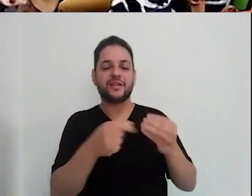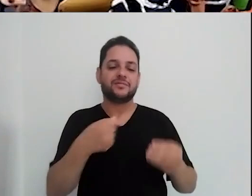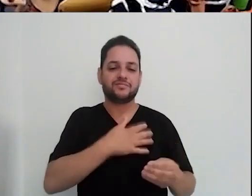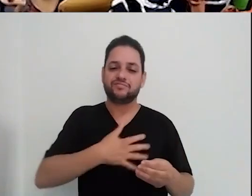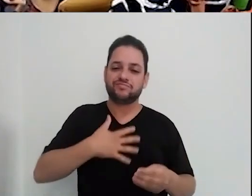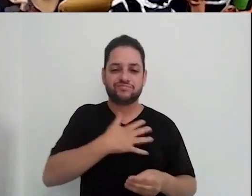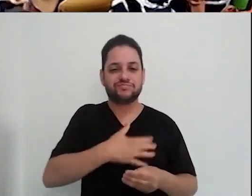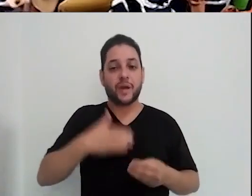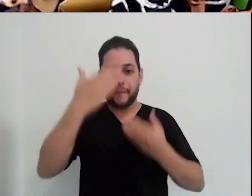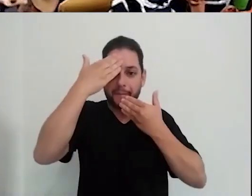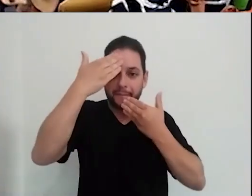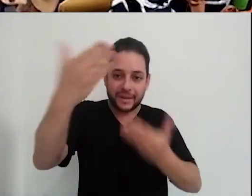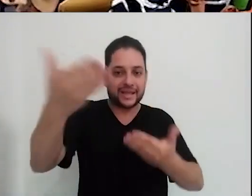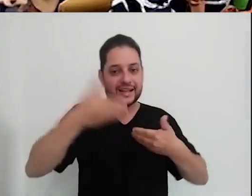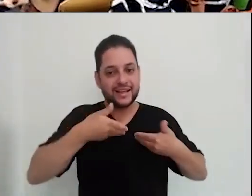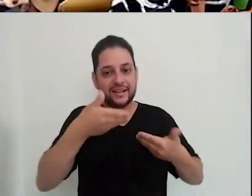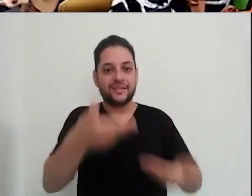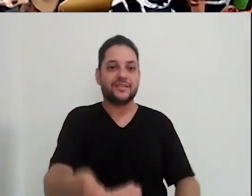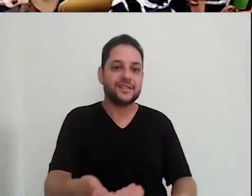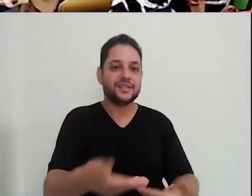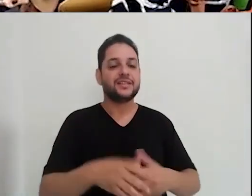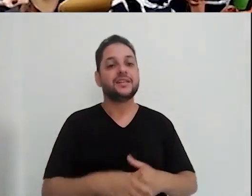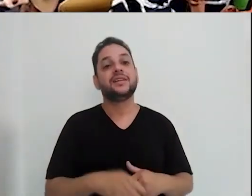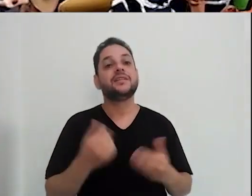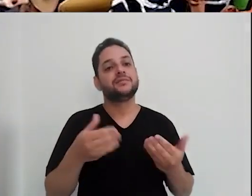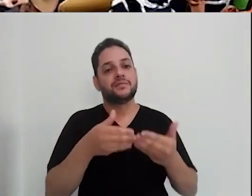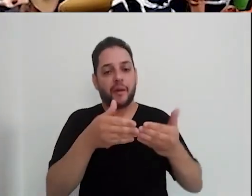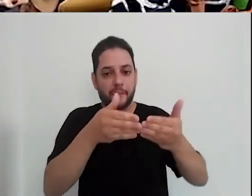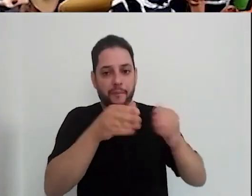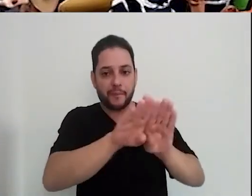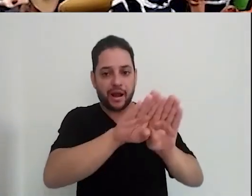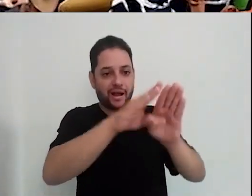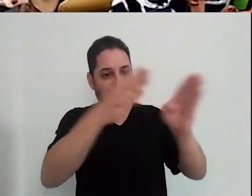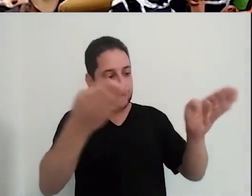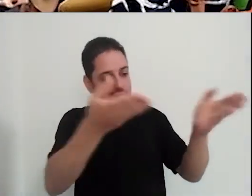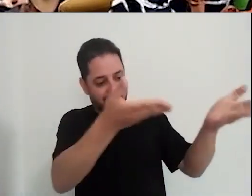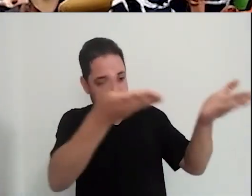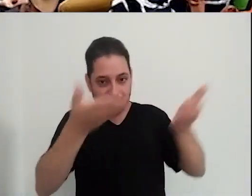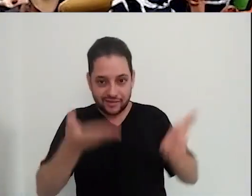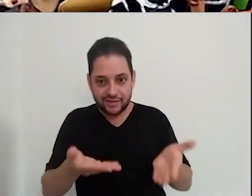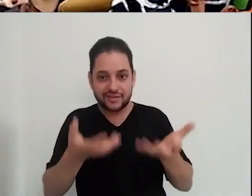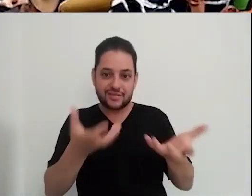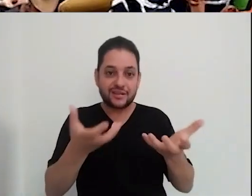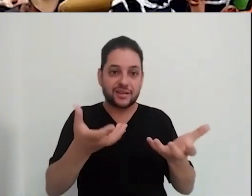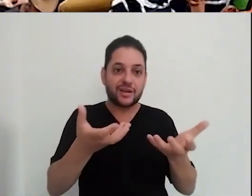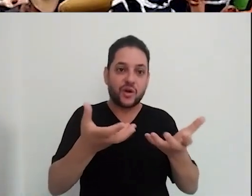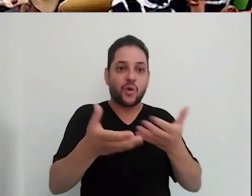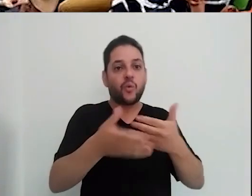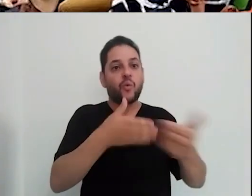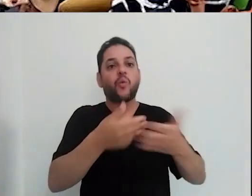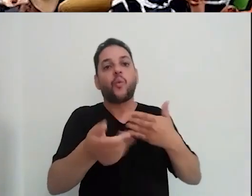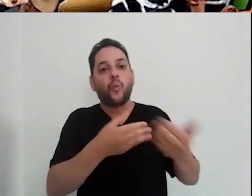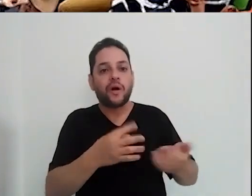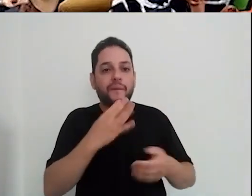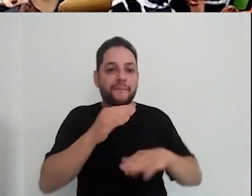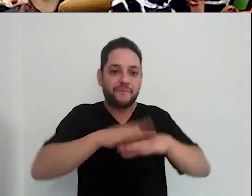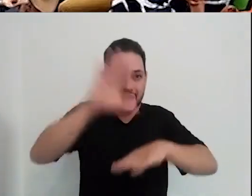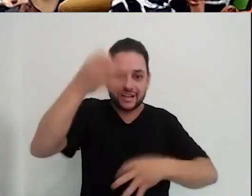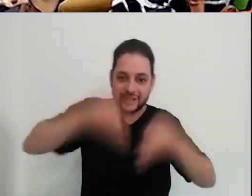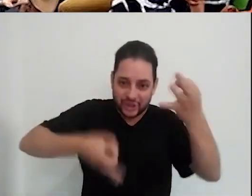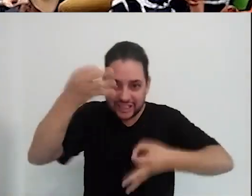pelo convite. Bom, estamos de portas abertas aqui para você quiser qualquer coisa conhecer mais do